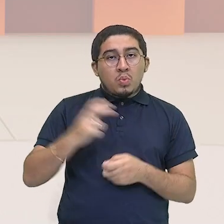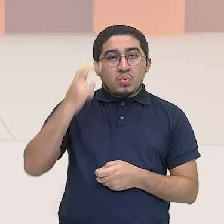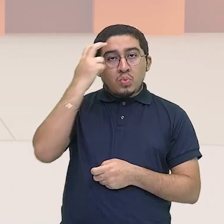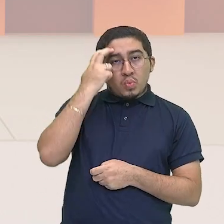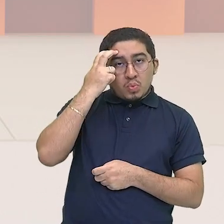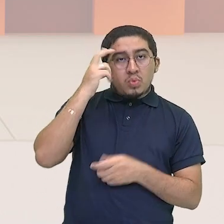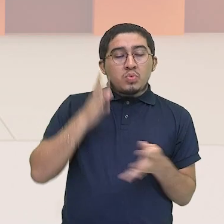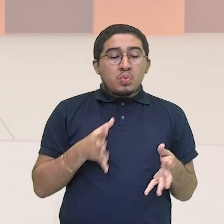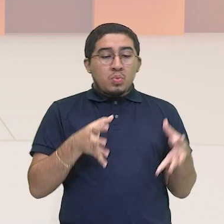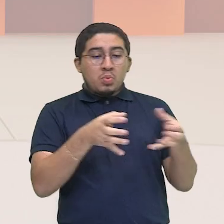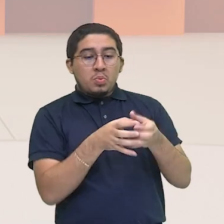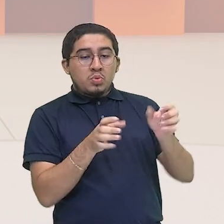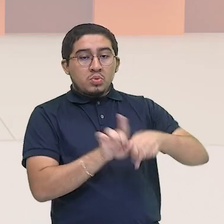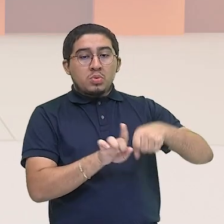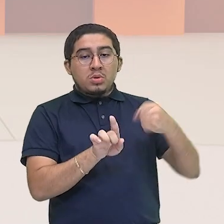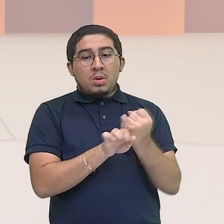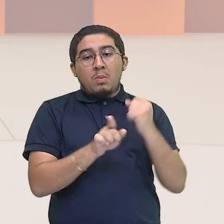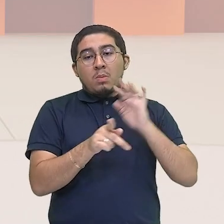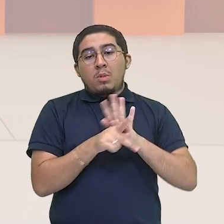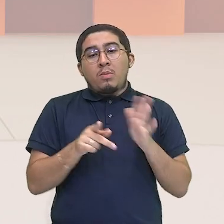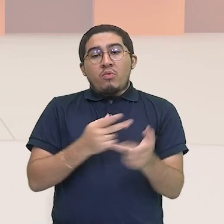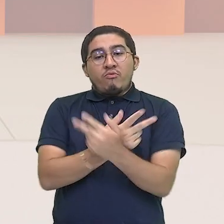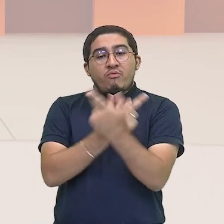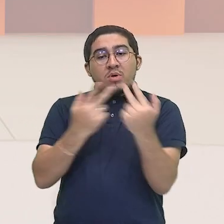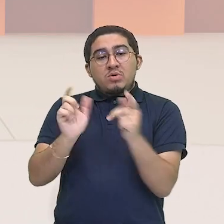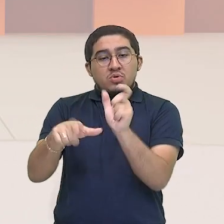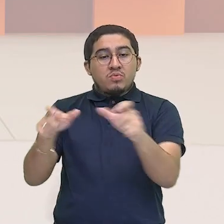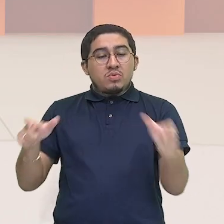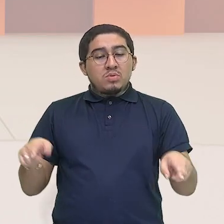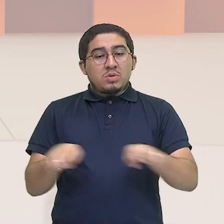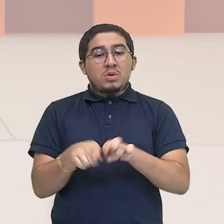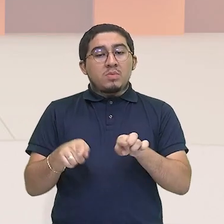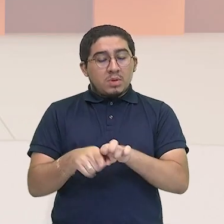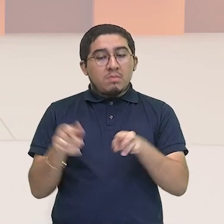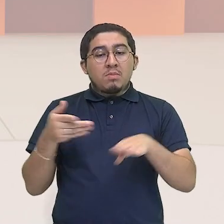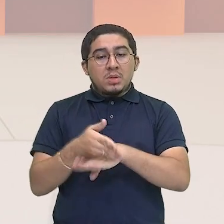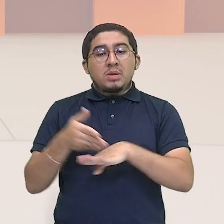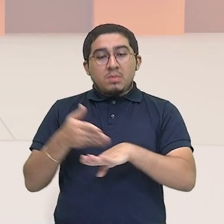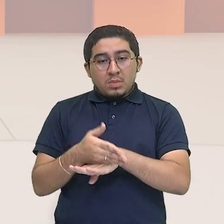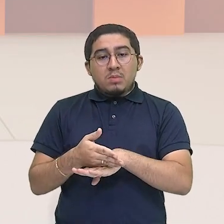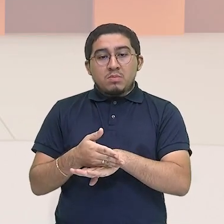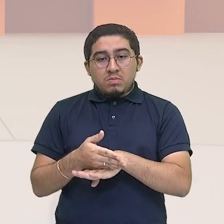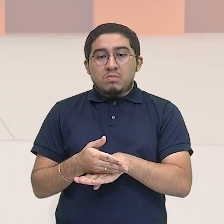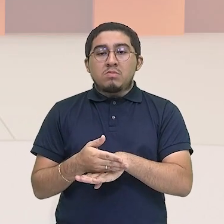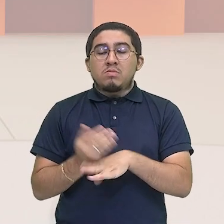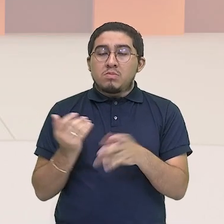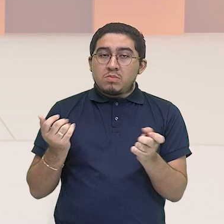grupo social por parte dos diferentes indivíduos que o constitui,